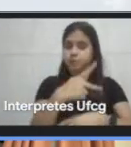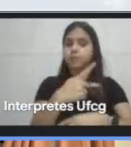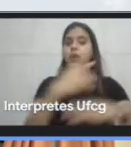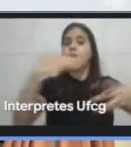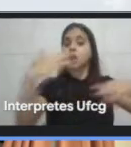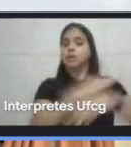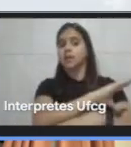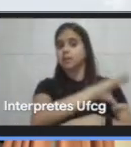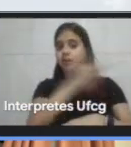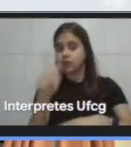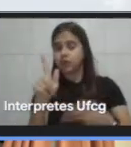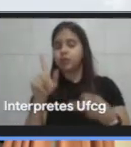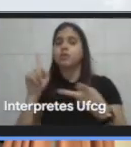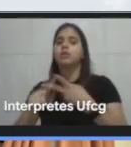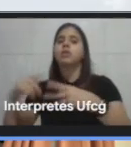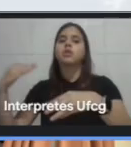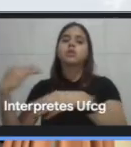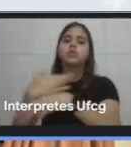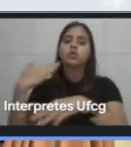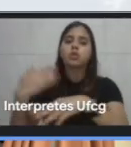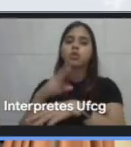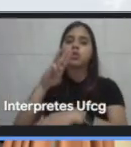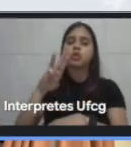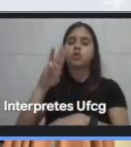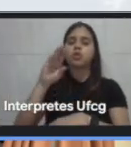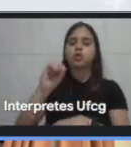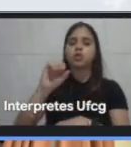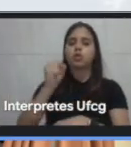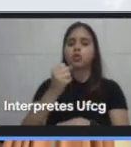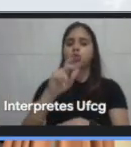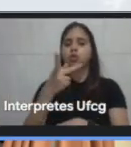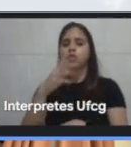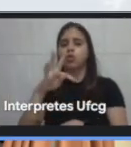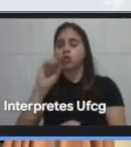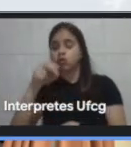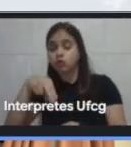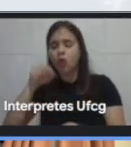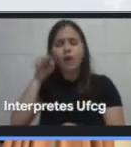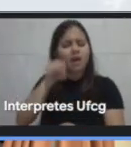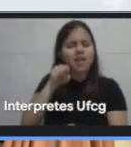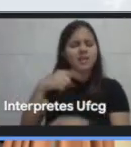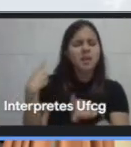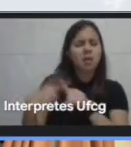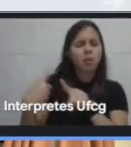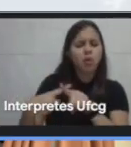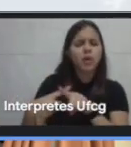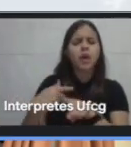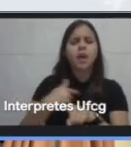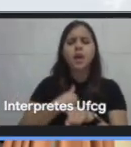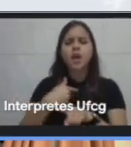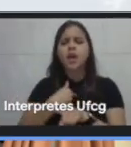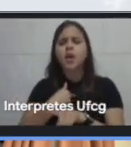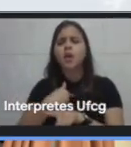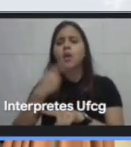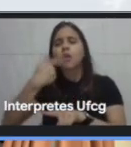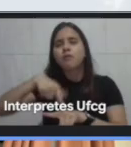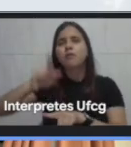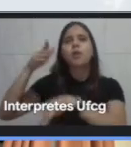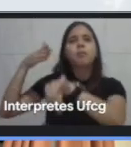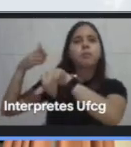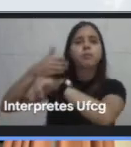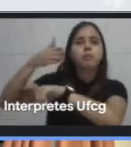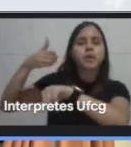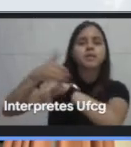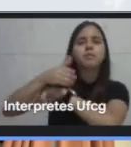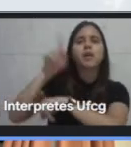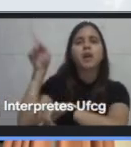Campina Grande e a zona urbana de Washington. O Washington acabou entrando na minha pesquisa a partir do meu período de sanduíche na Universidade de Maryland, como o professor Mauro